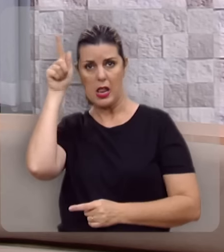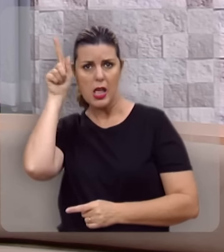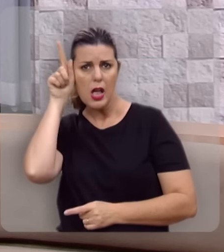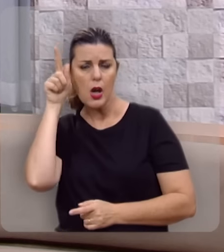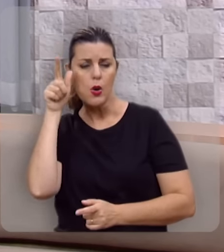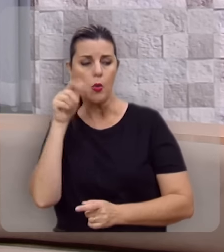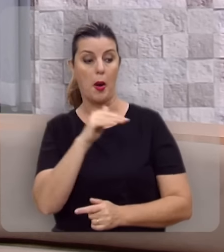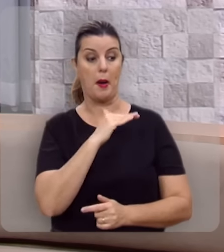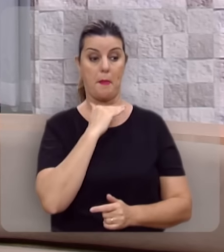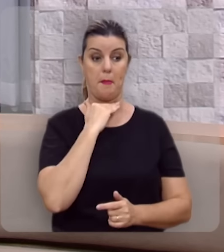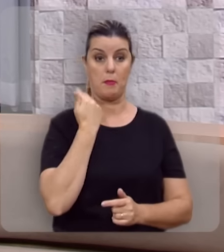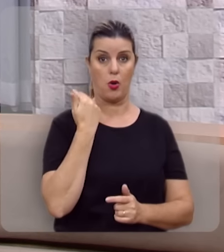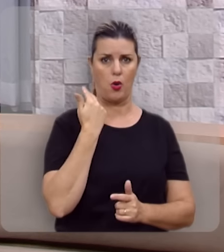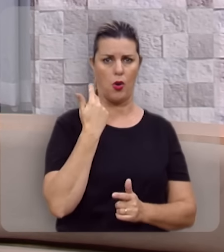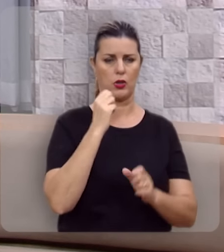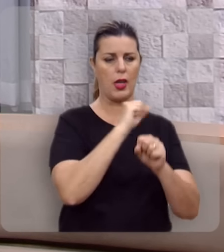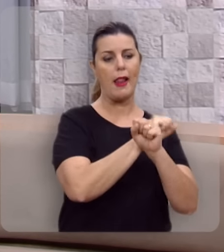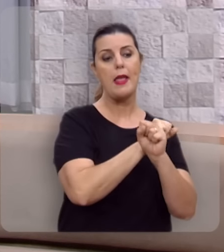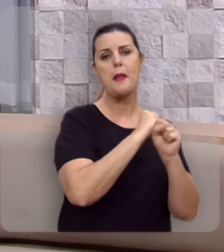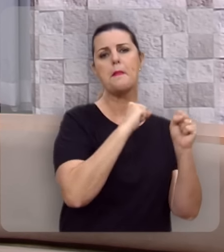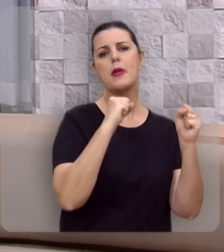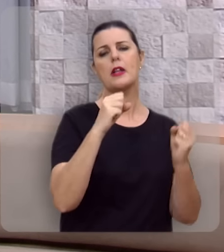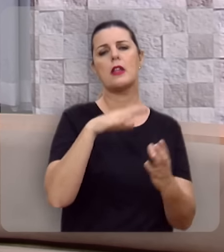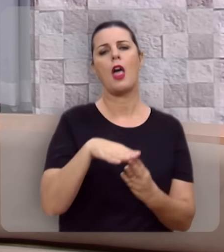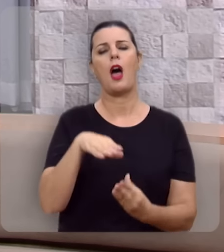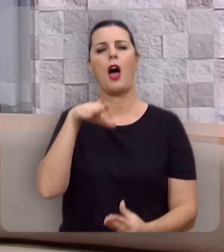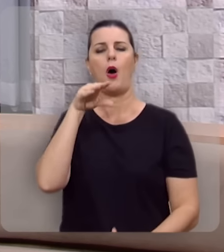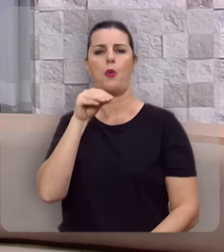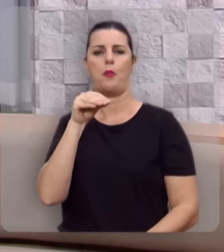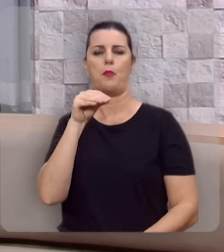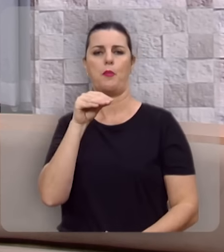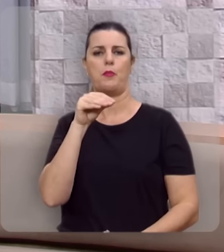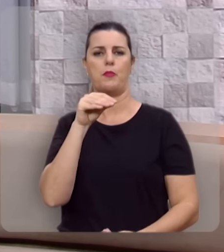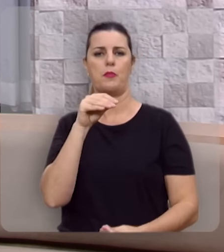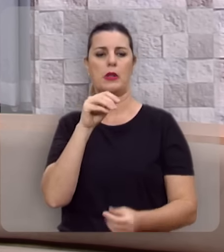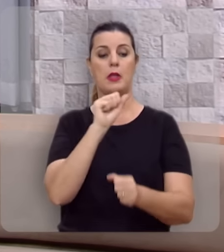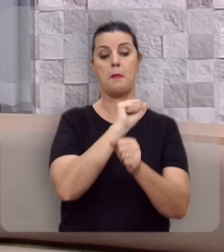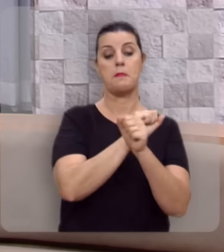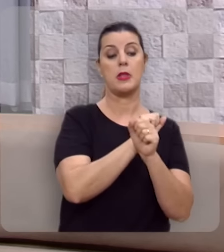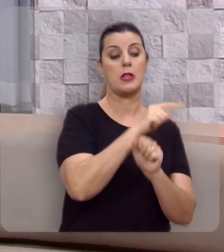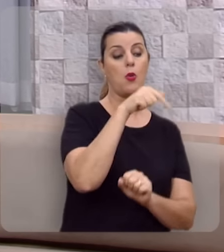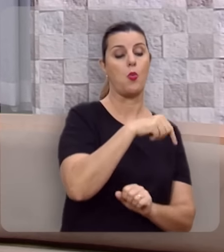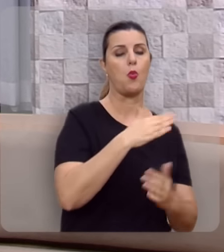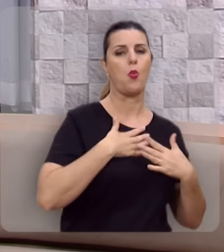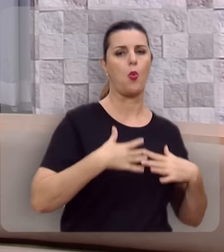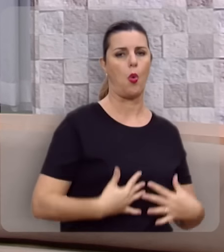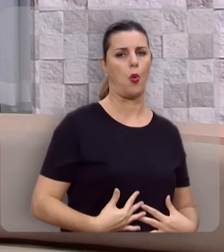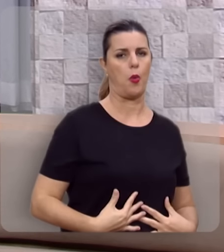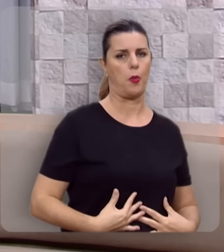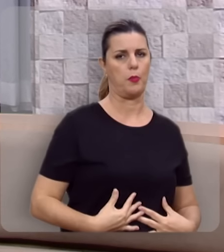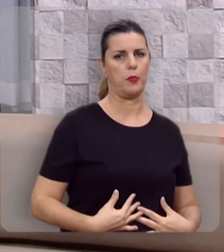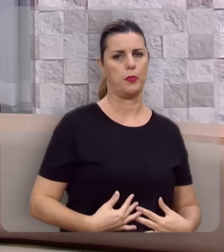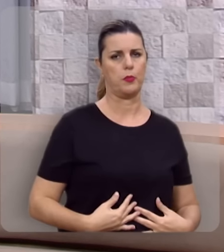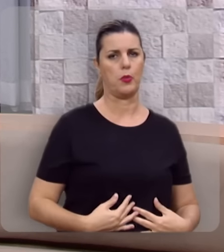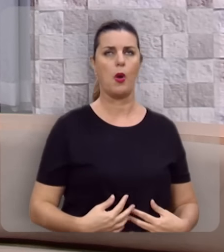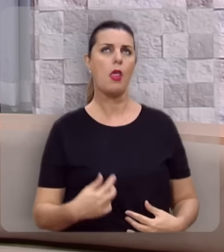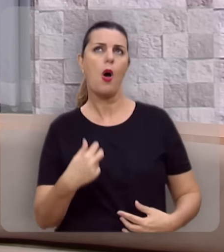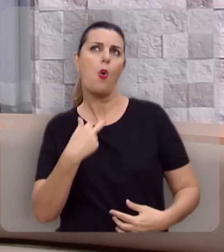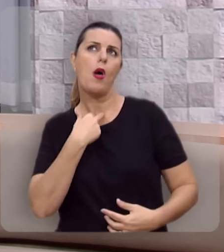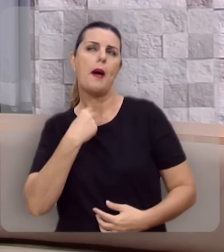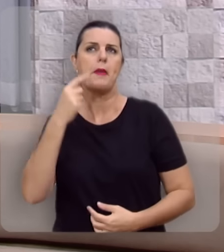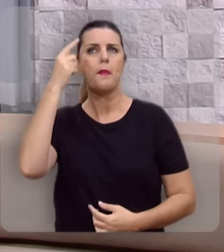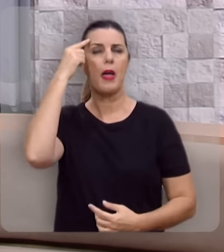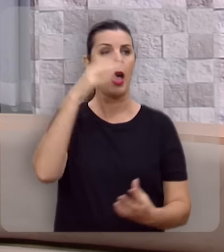era o seguinte: a morte era a libertação da alma da prisão do corpo. Então, eles não